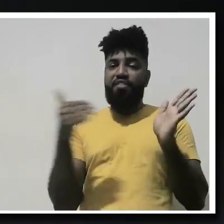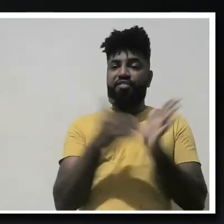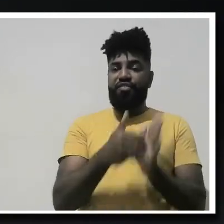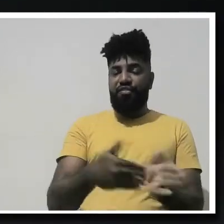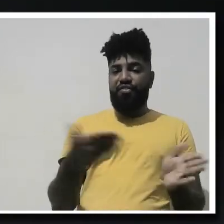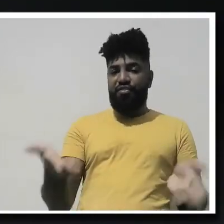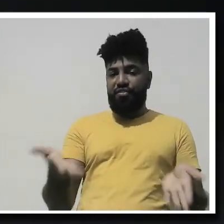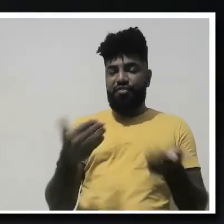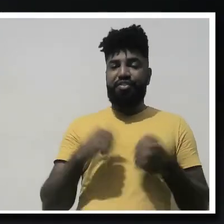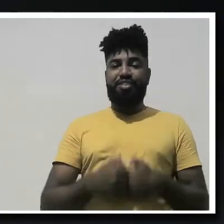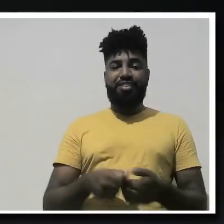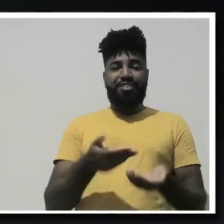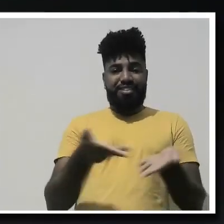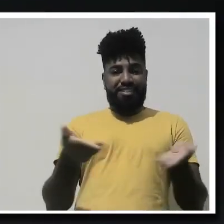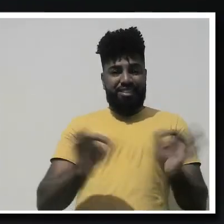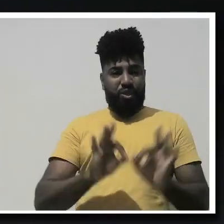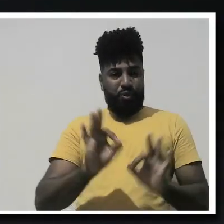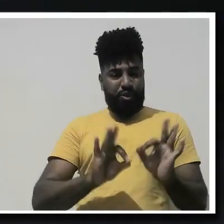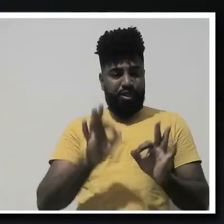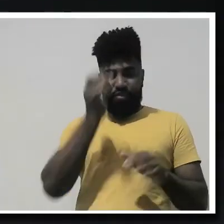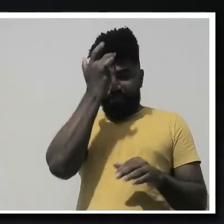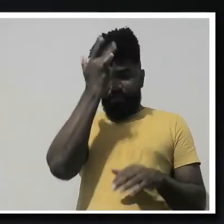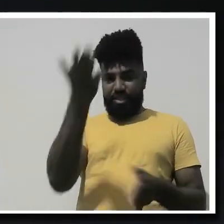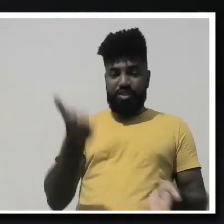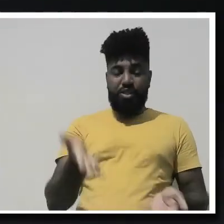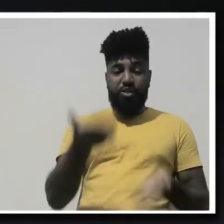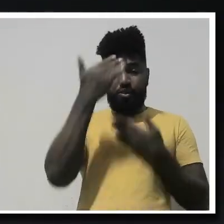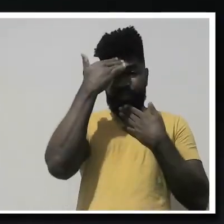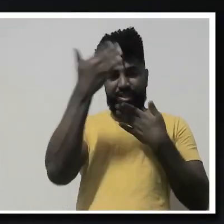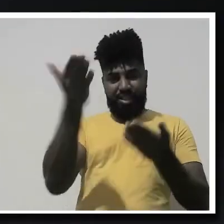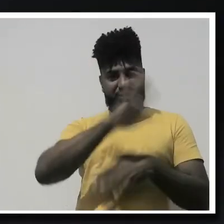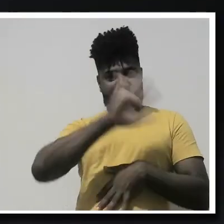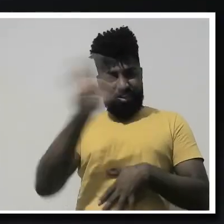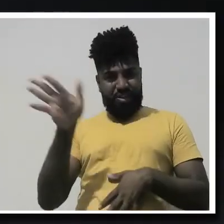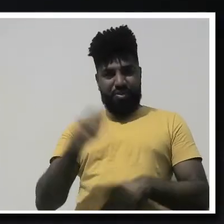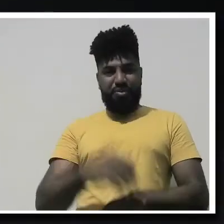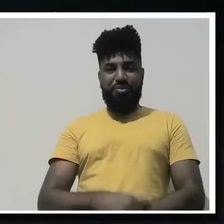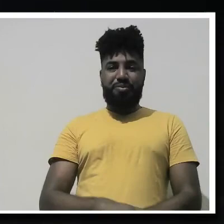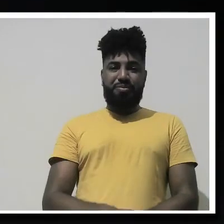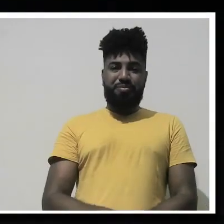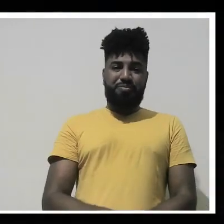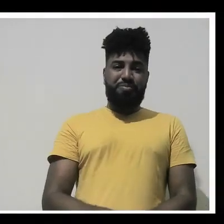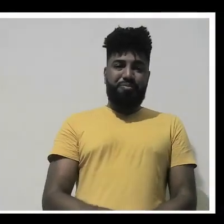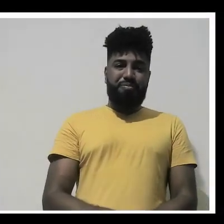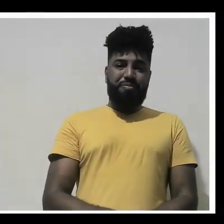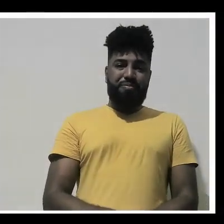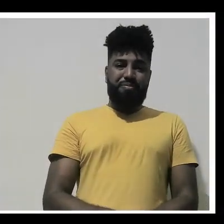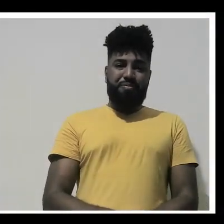interessante para nós termos conhecimento. Muito obrigado por você assistir esse vídeo e até a próxima.